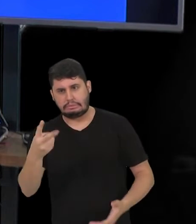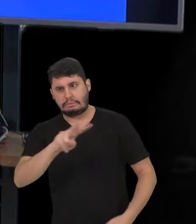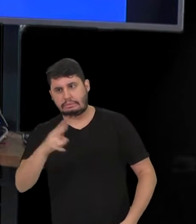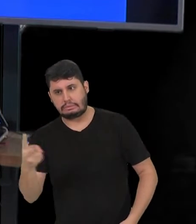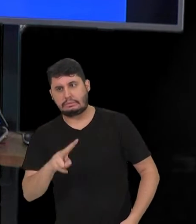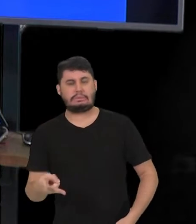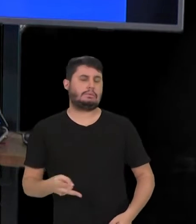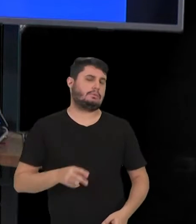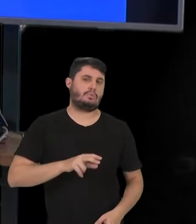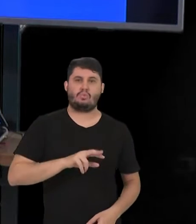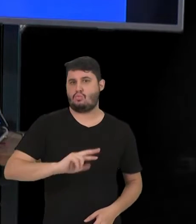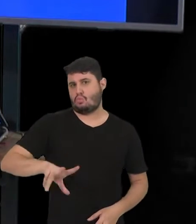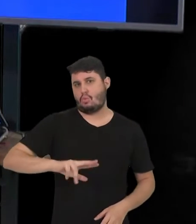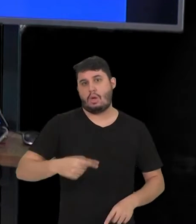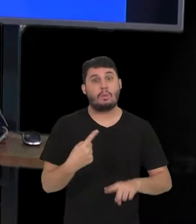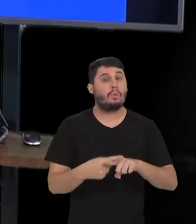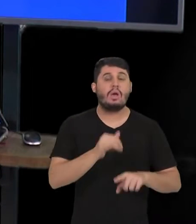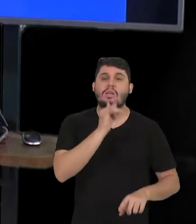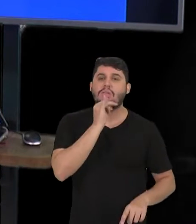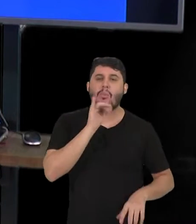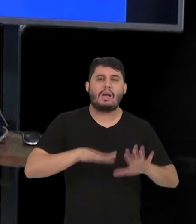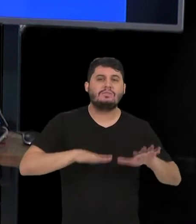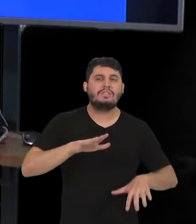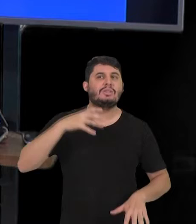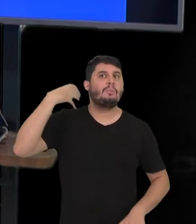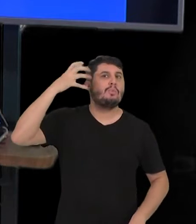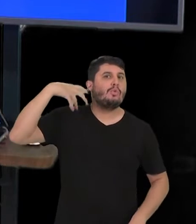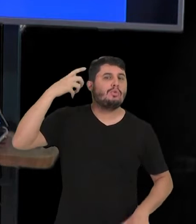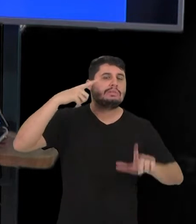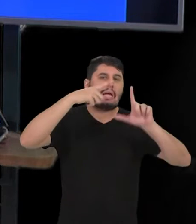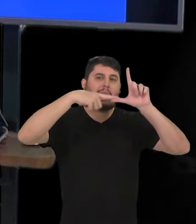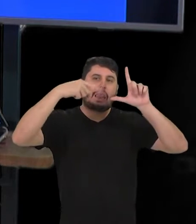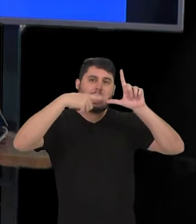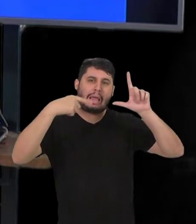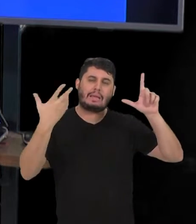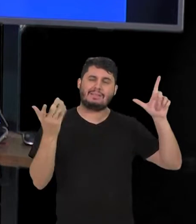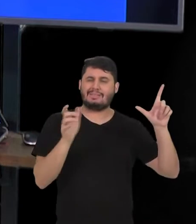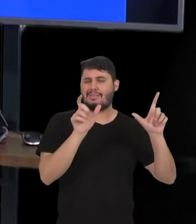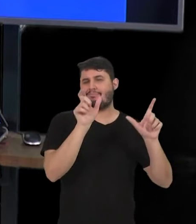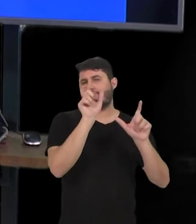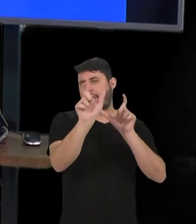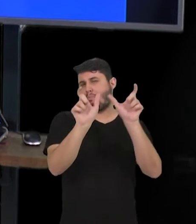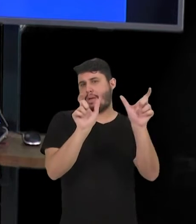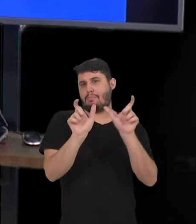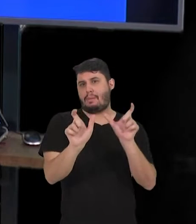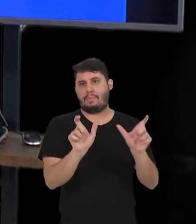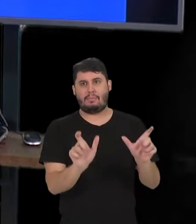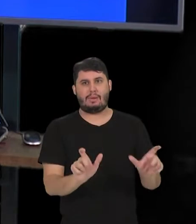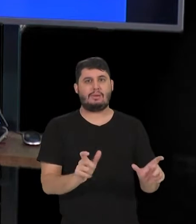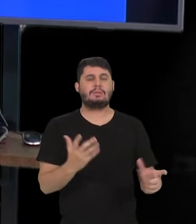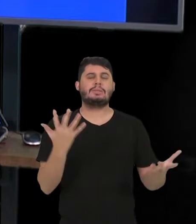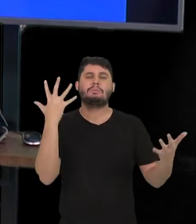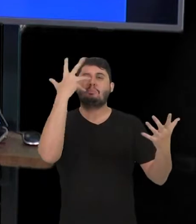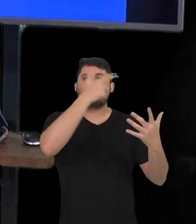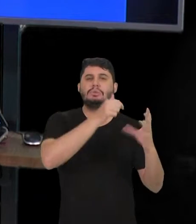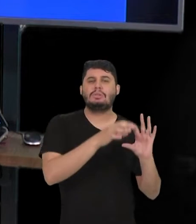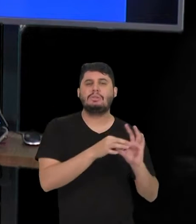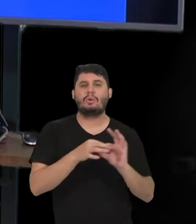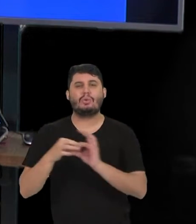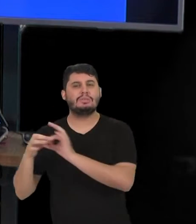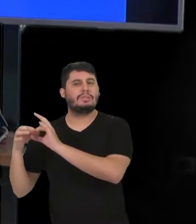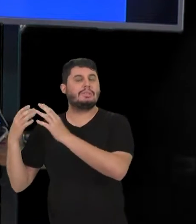texto, acontece isso muito com música, né? Às vezes você gosta de uma música em inglês, curte demais, mas quando traduz a música fica muito